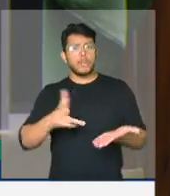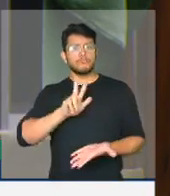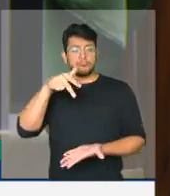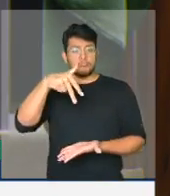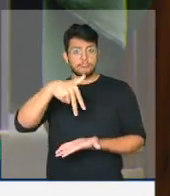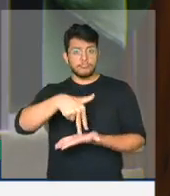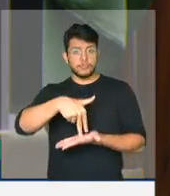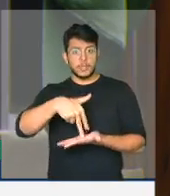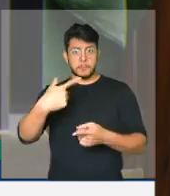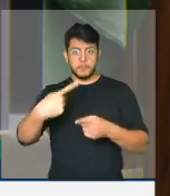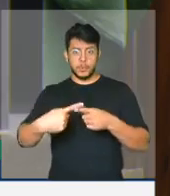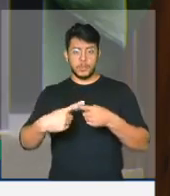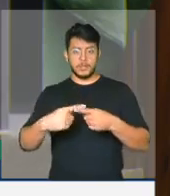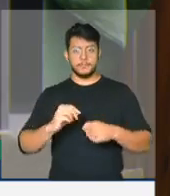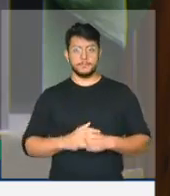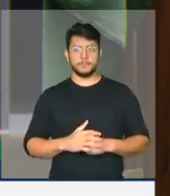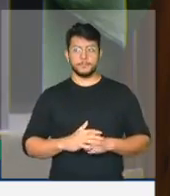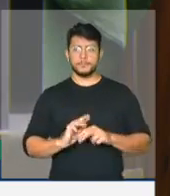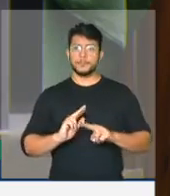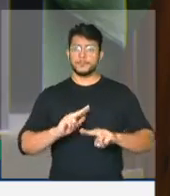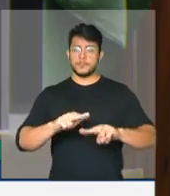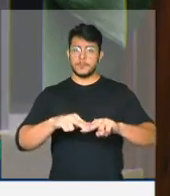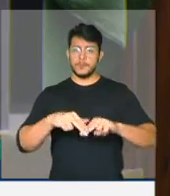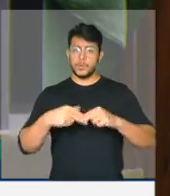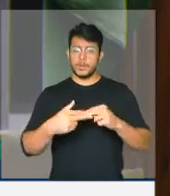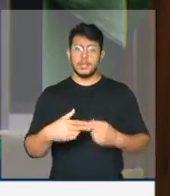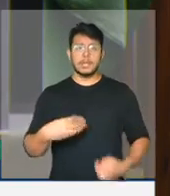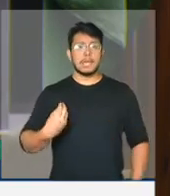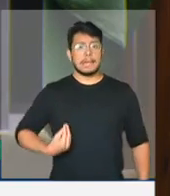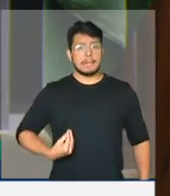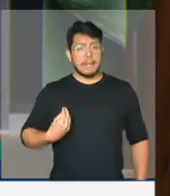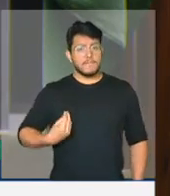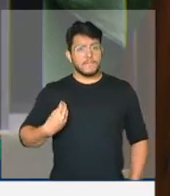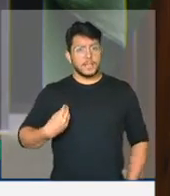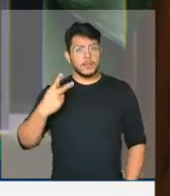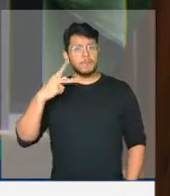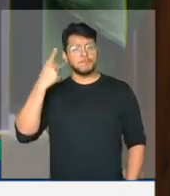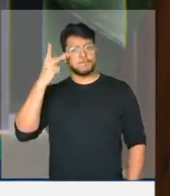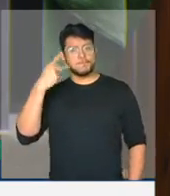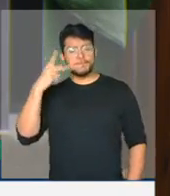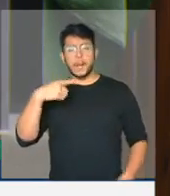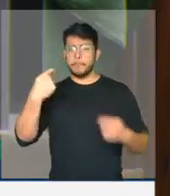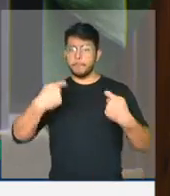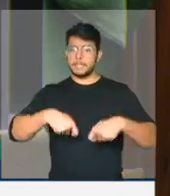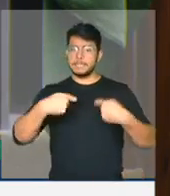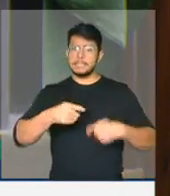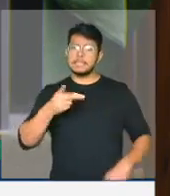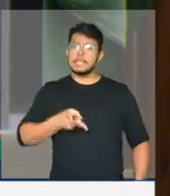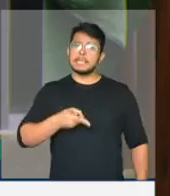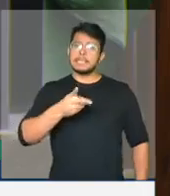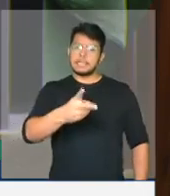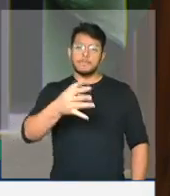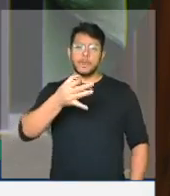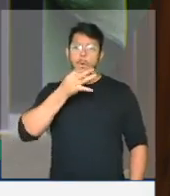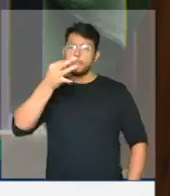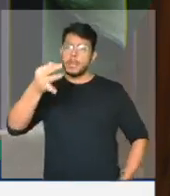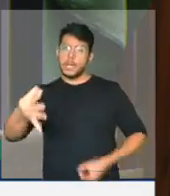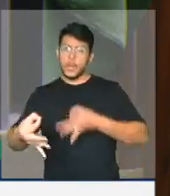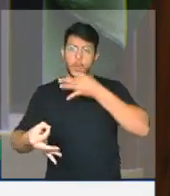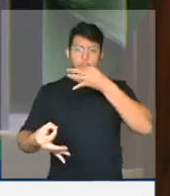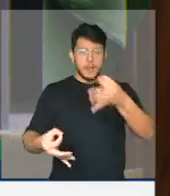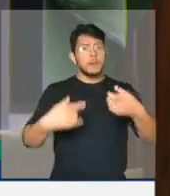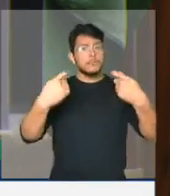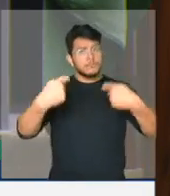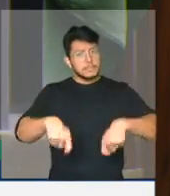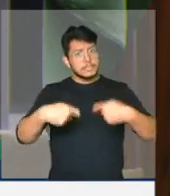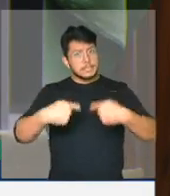de transparência é primordial na vida pública. É preciso ter lado e posicionamento, é preciso